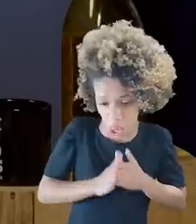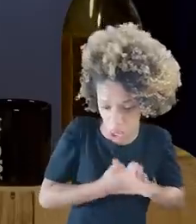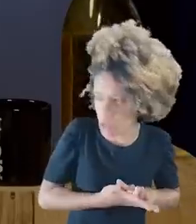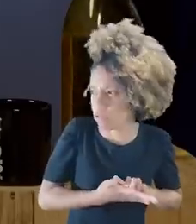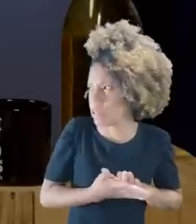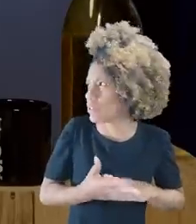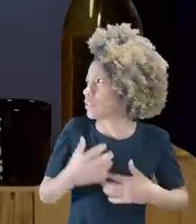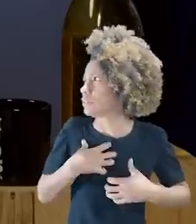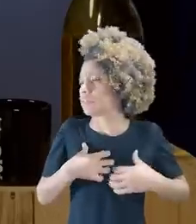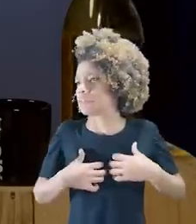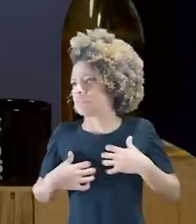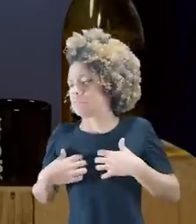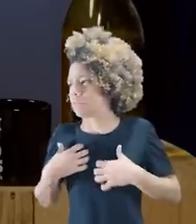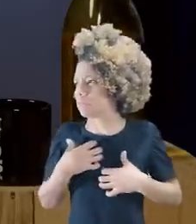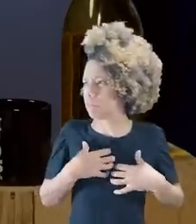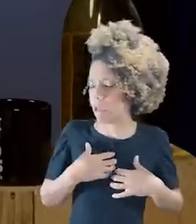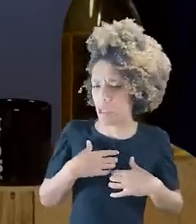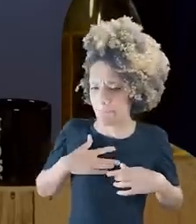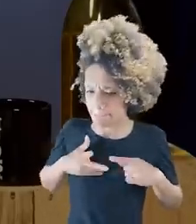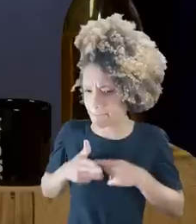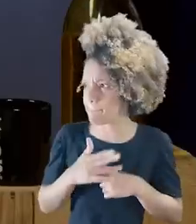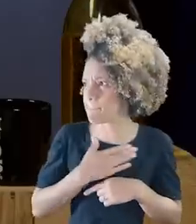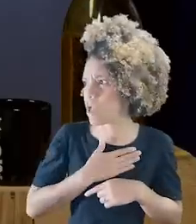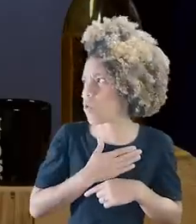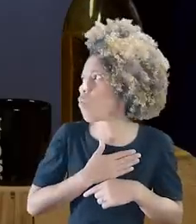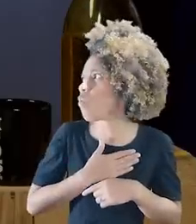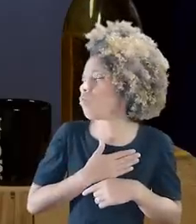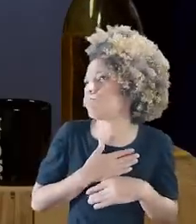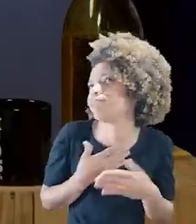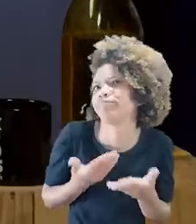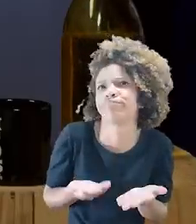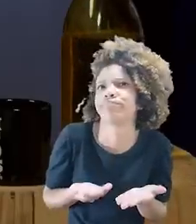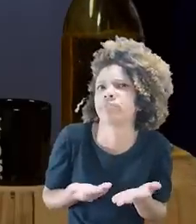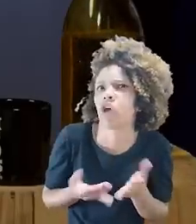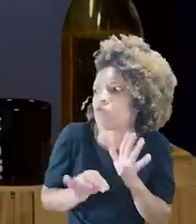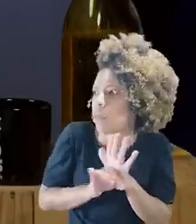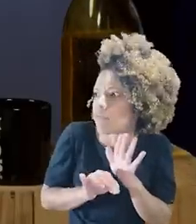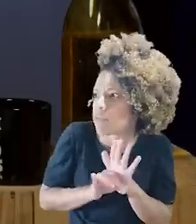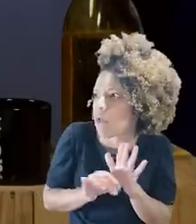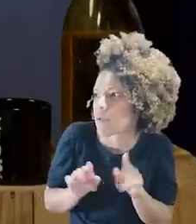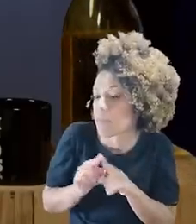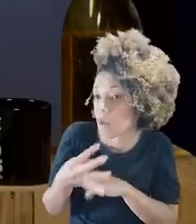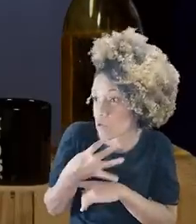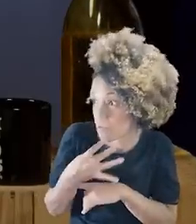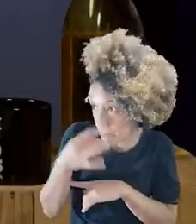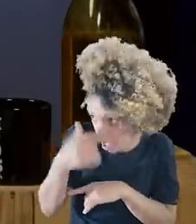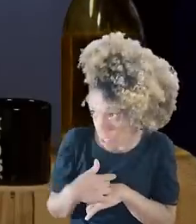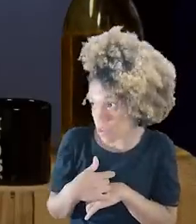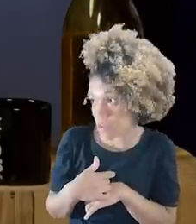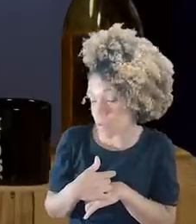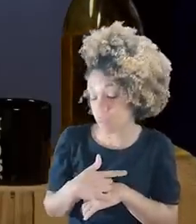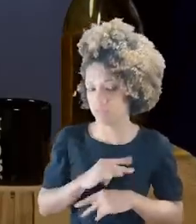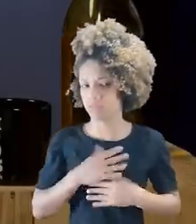ente rompendo o meu processo de de identificação de reconhecimento eu